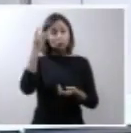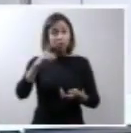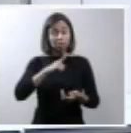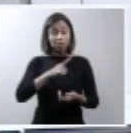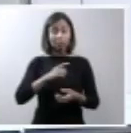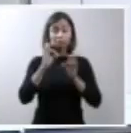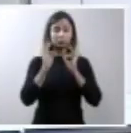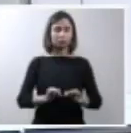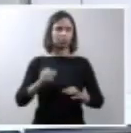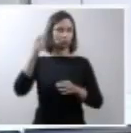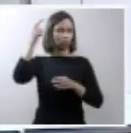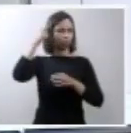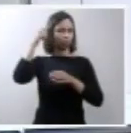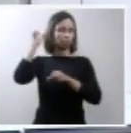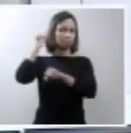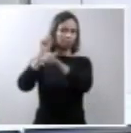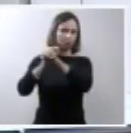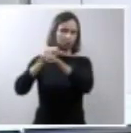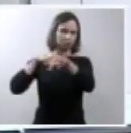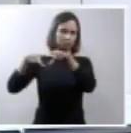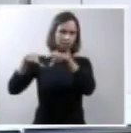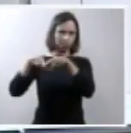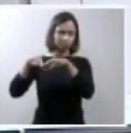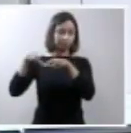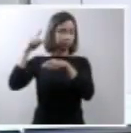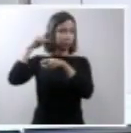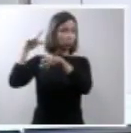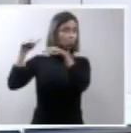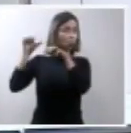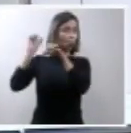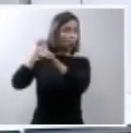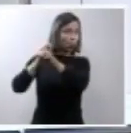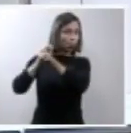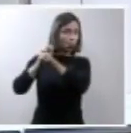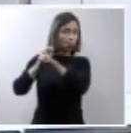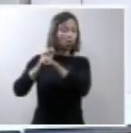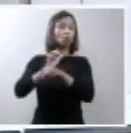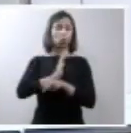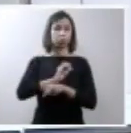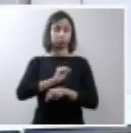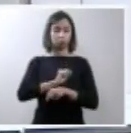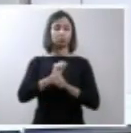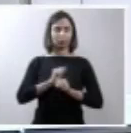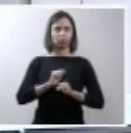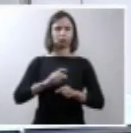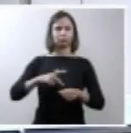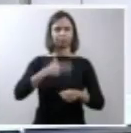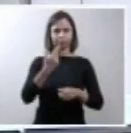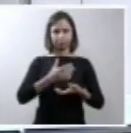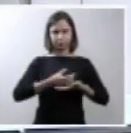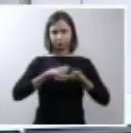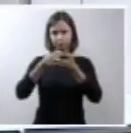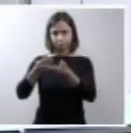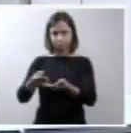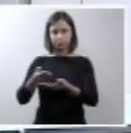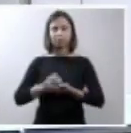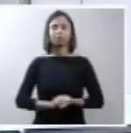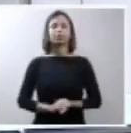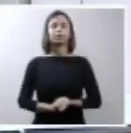cerebral Isso significa que o conceito de vida está intimamente ligado às funções